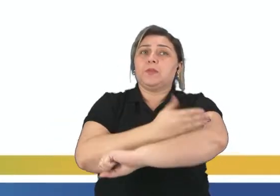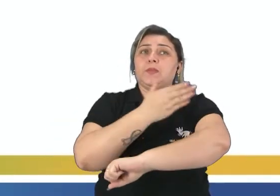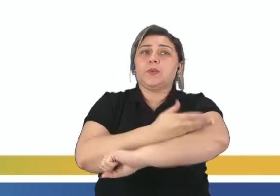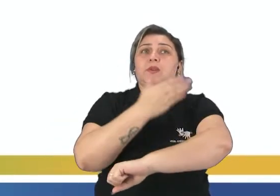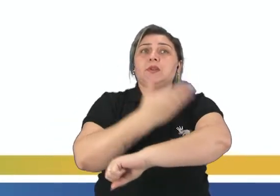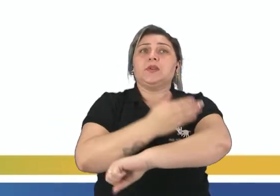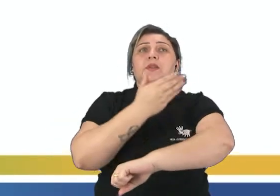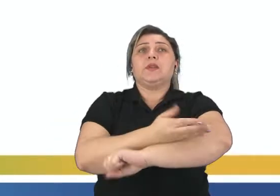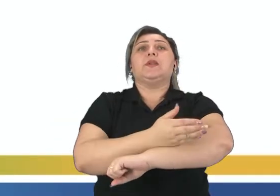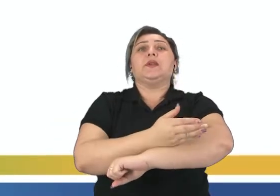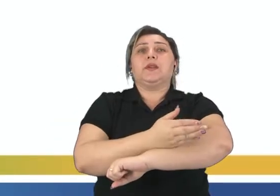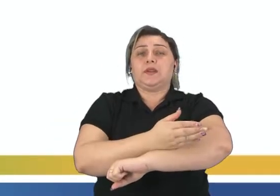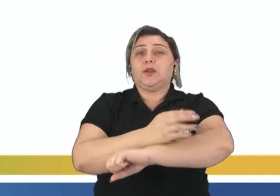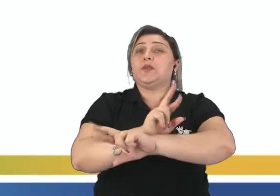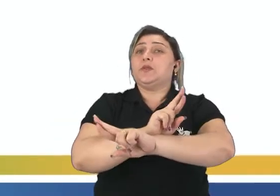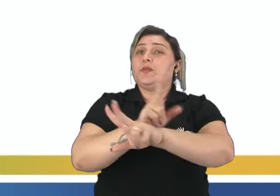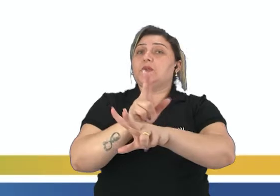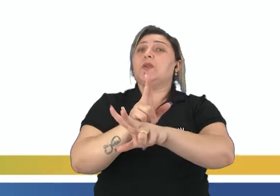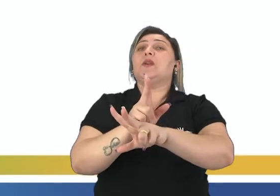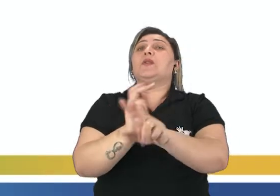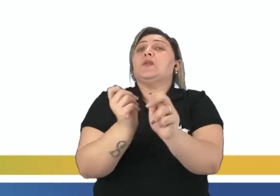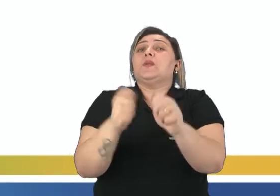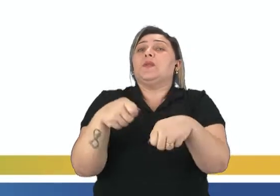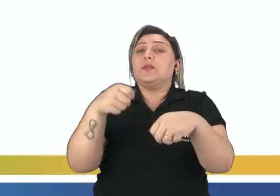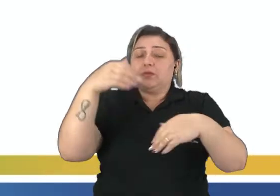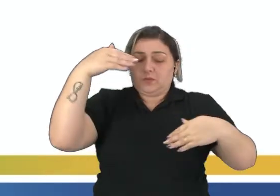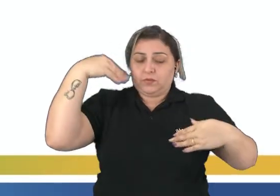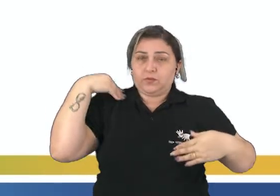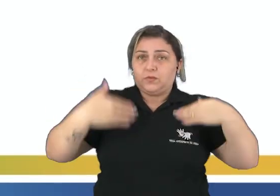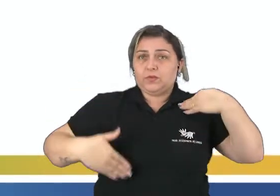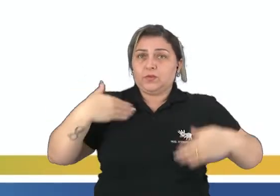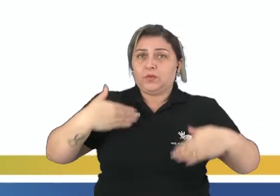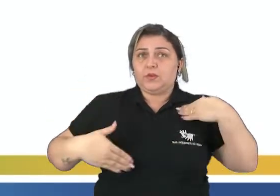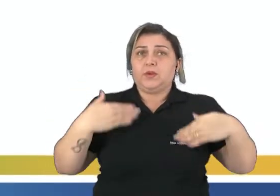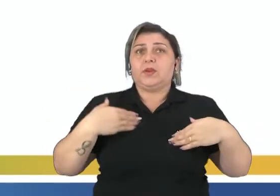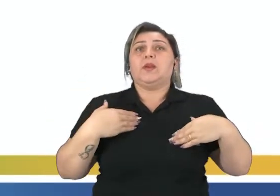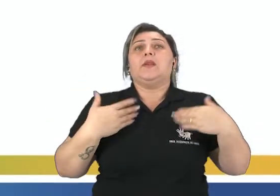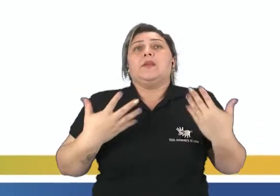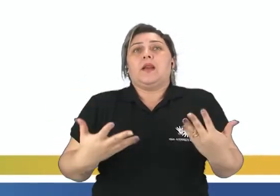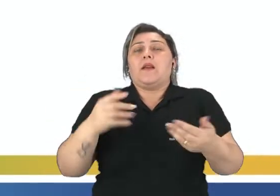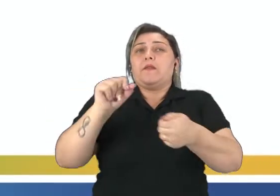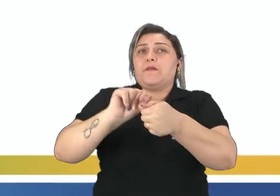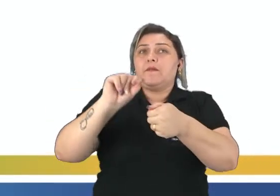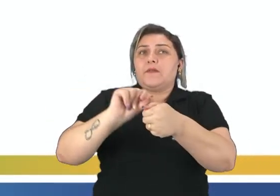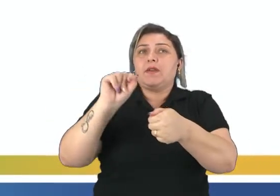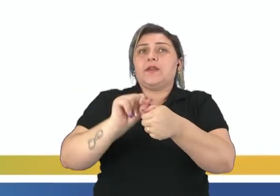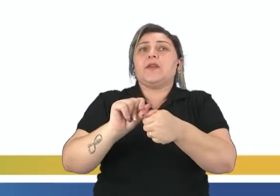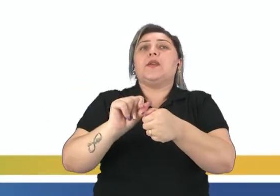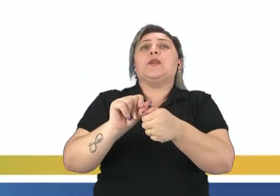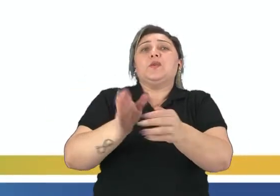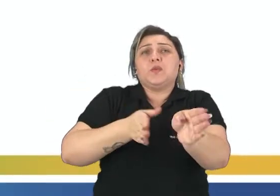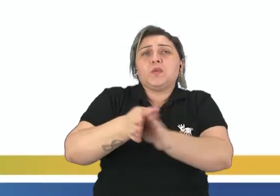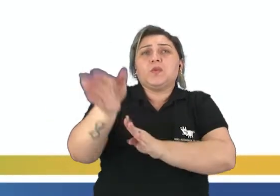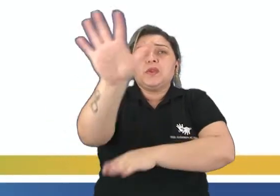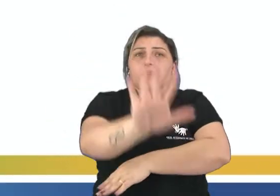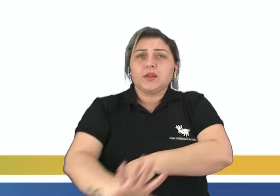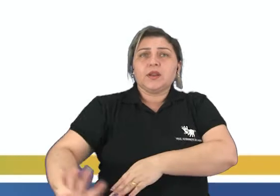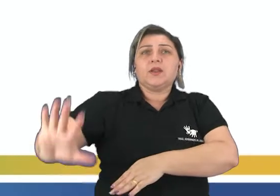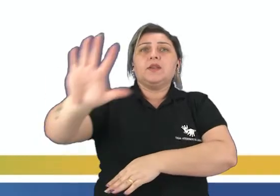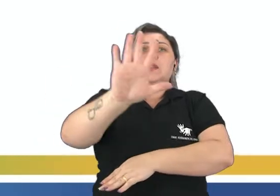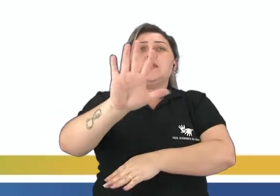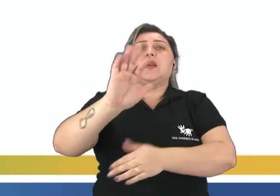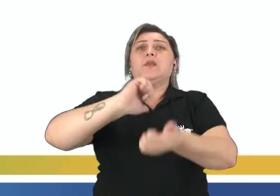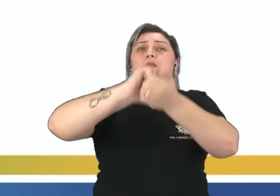desportos incompatíveis com as condições de sua natureza, devendo para esse efeito o Conselho Nacional de Desportos